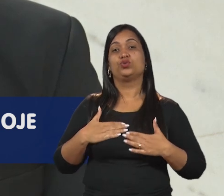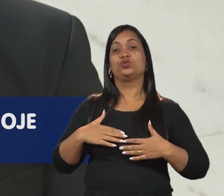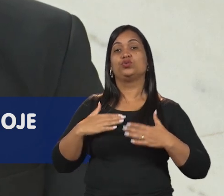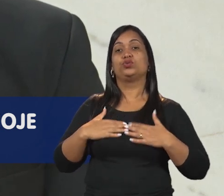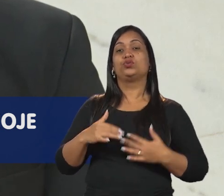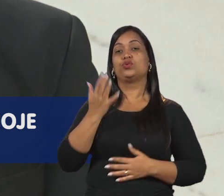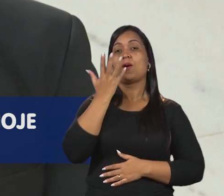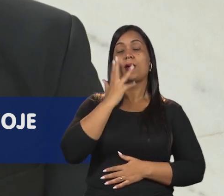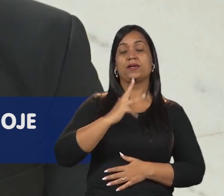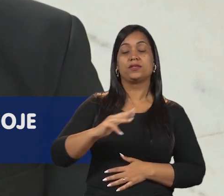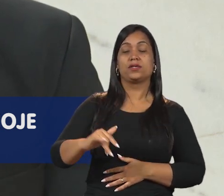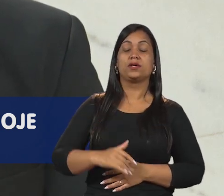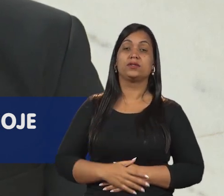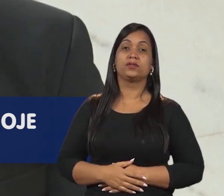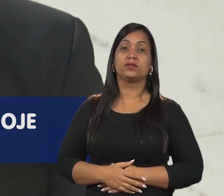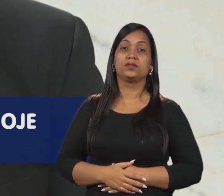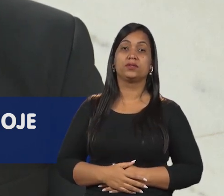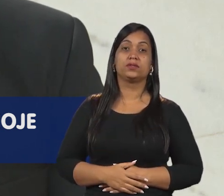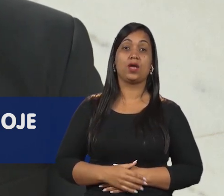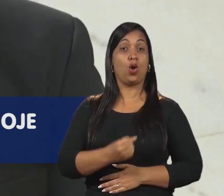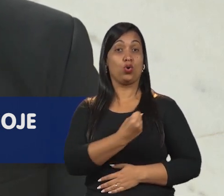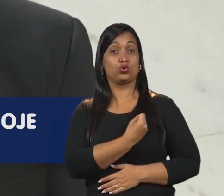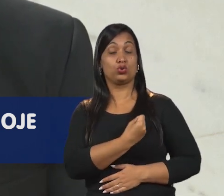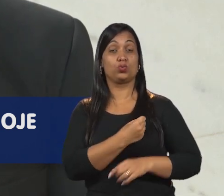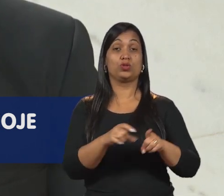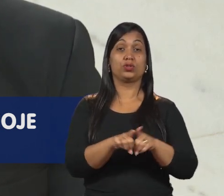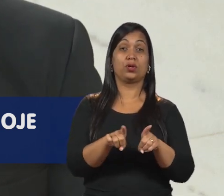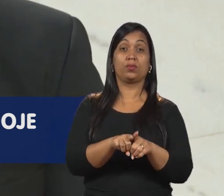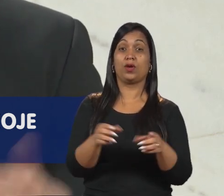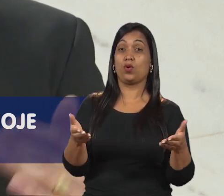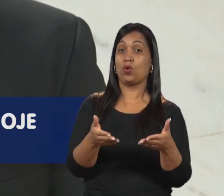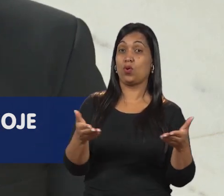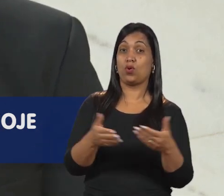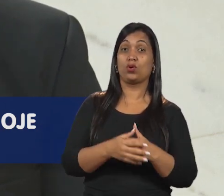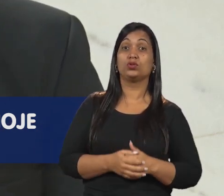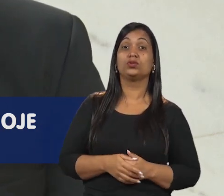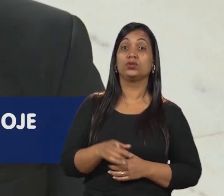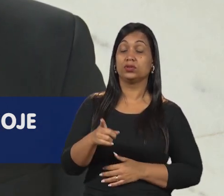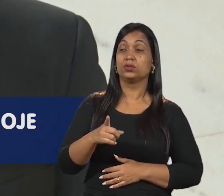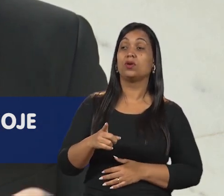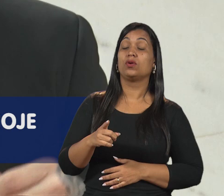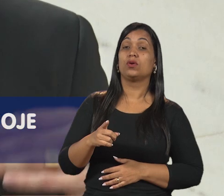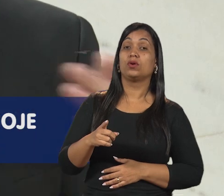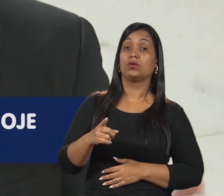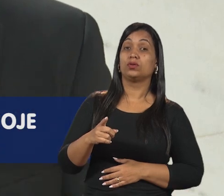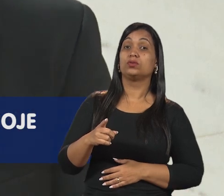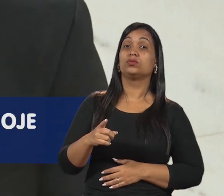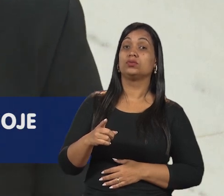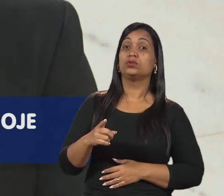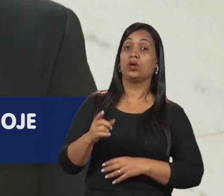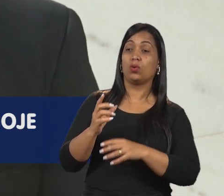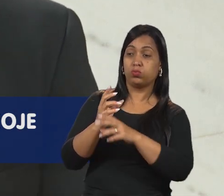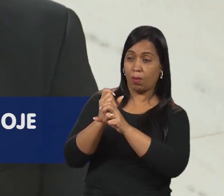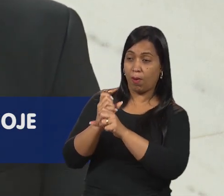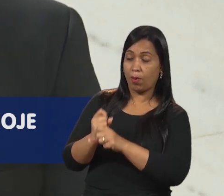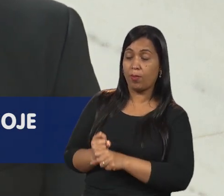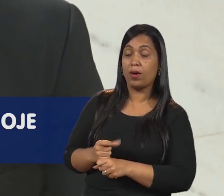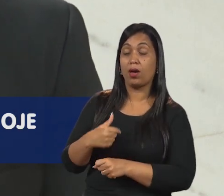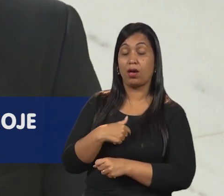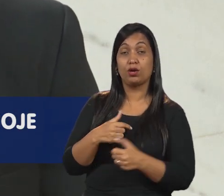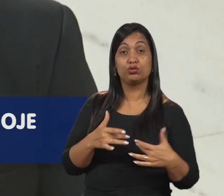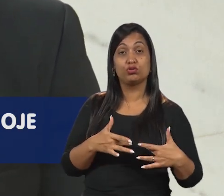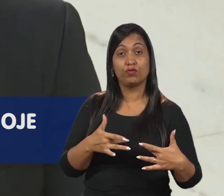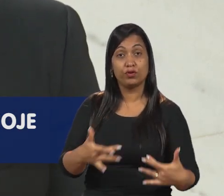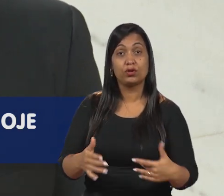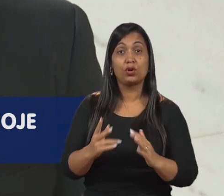crianças. Os números também hoje, eles são subnotificados. A gente fez, e eu sou voluntário,